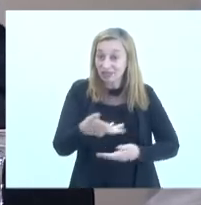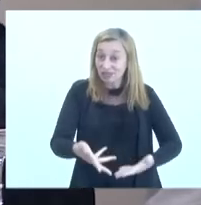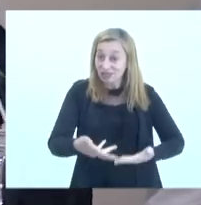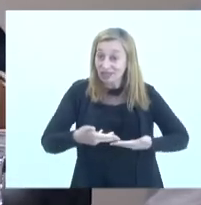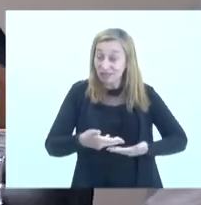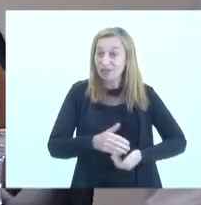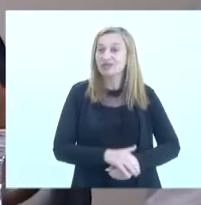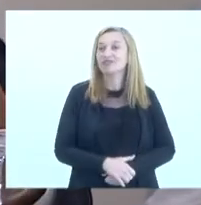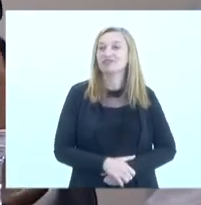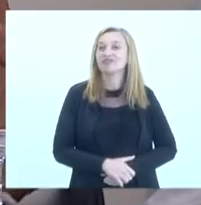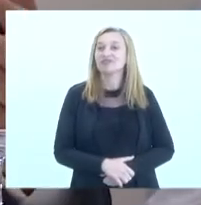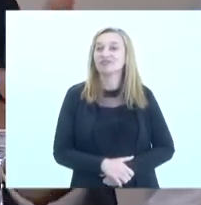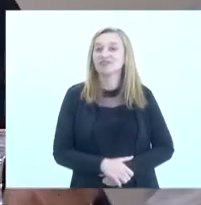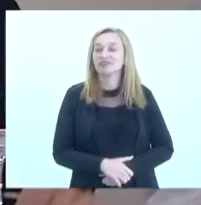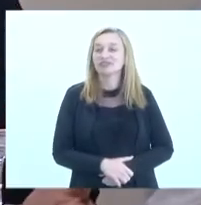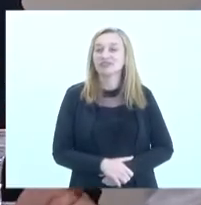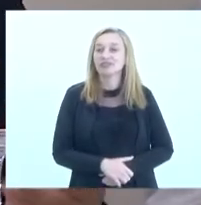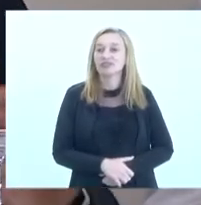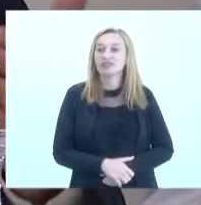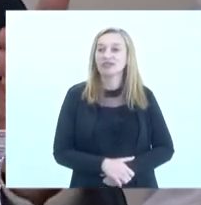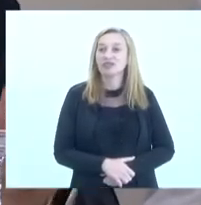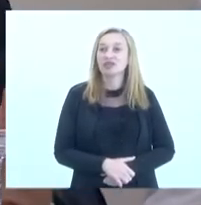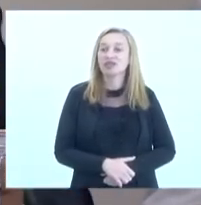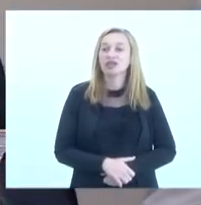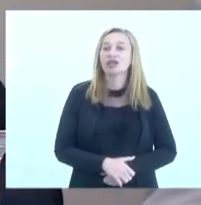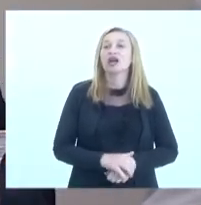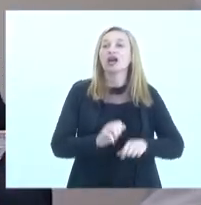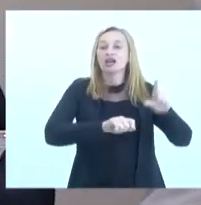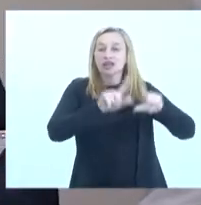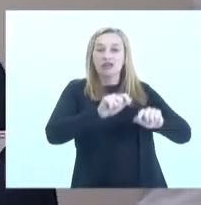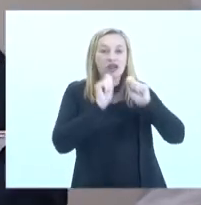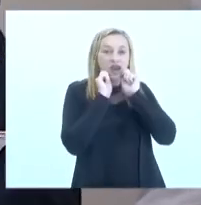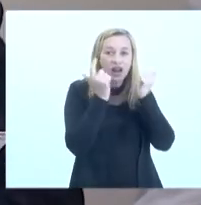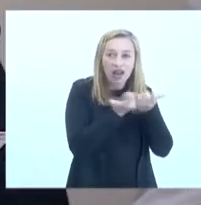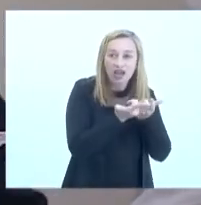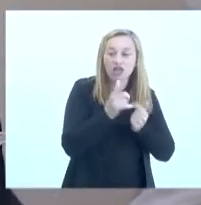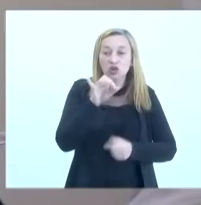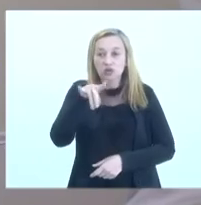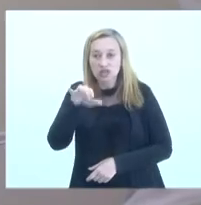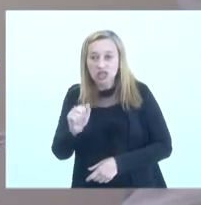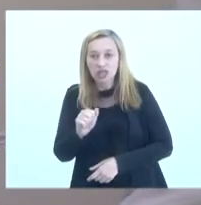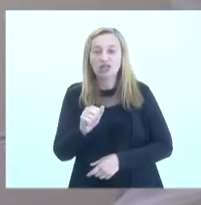recebidos. Luciano, da TV Alerj, Rui, nosso assessor,